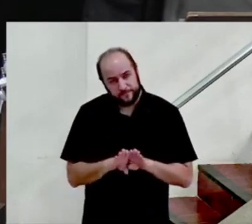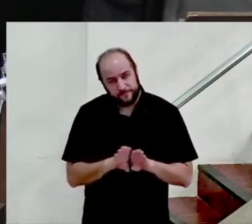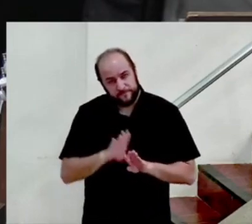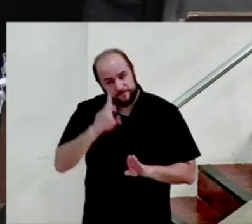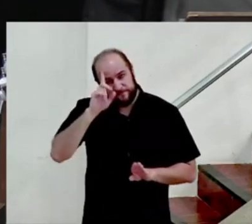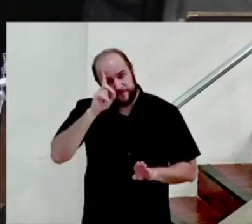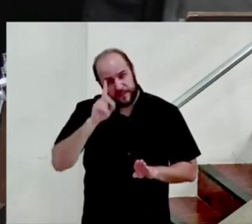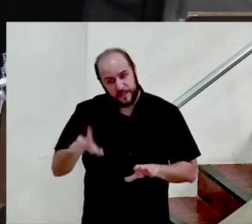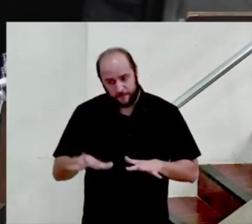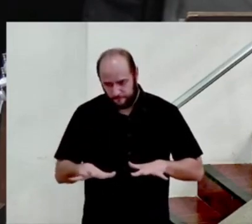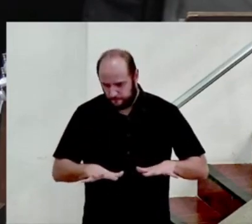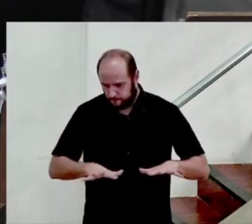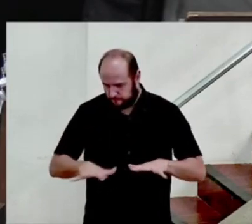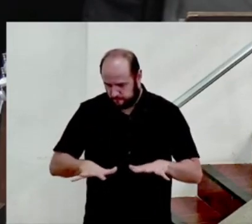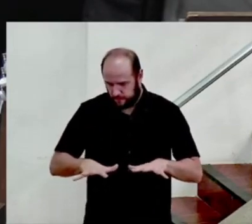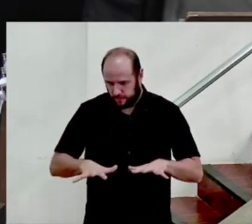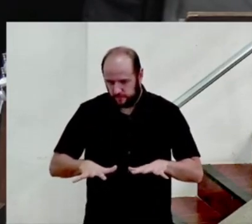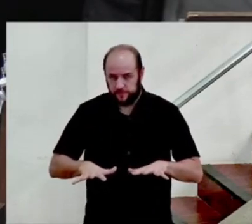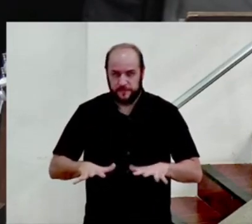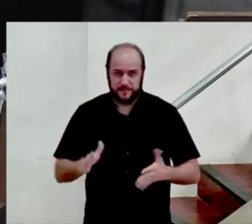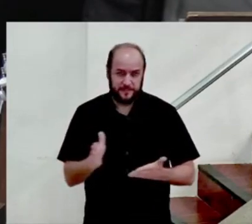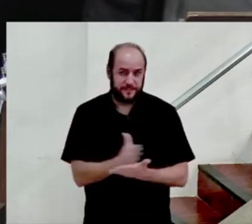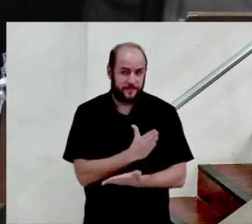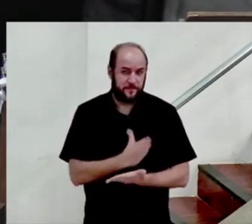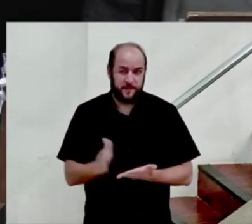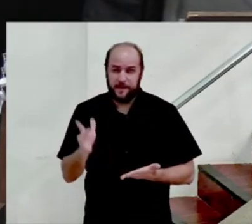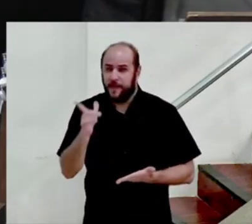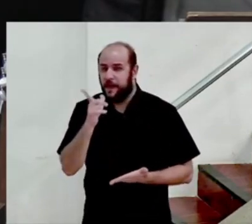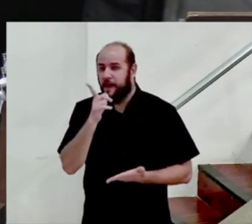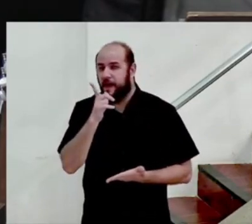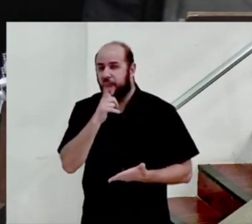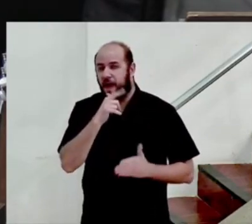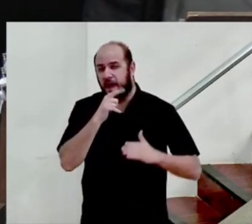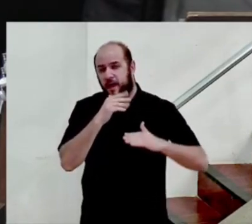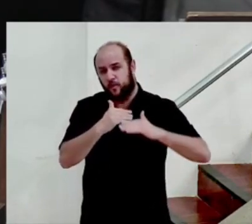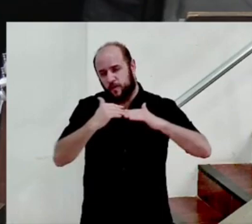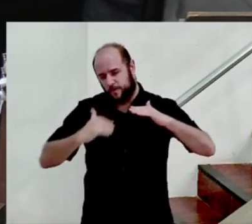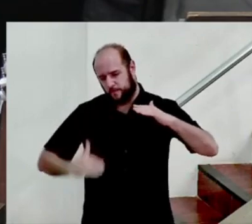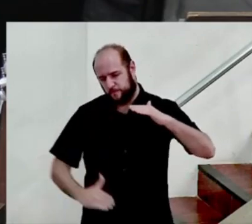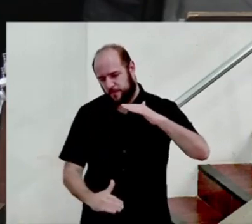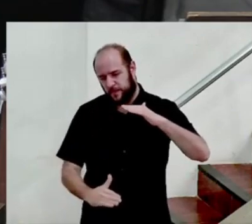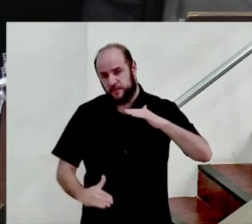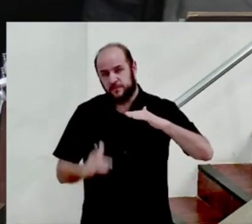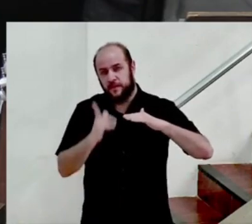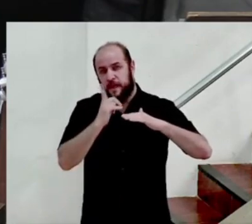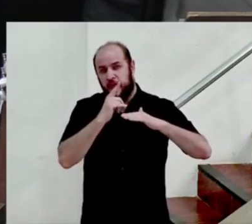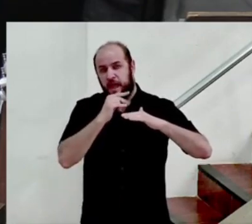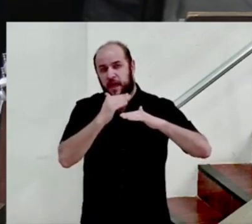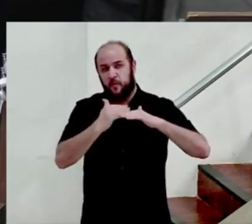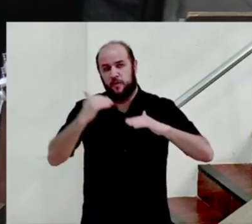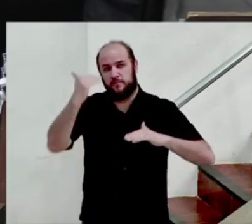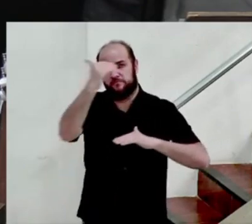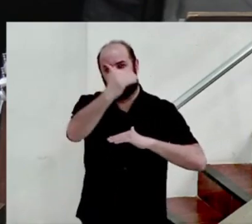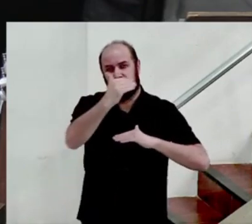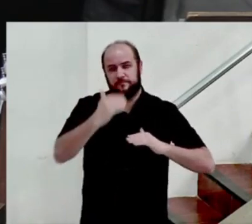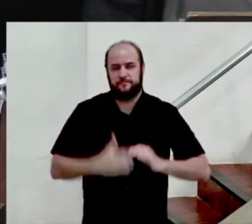firmamento, fazendo separação entre águas de baixo e águas de cima.